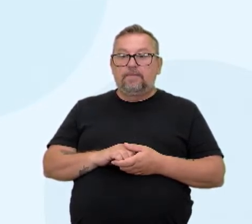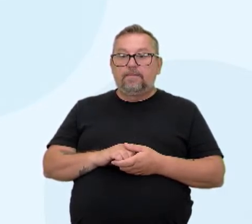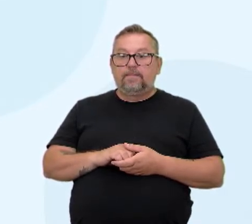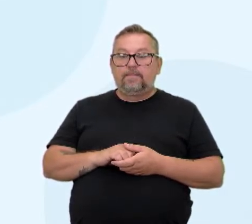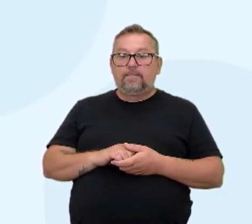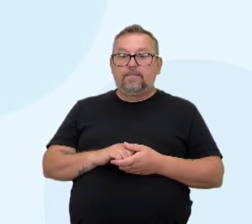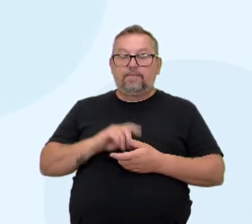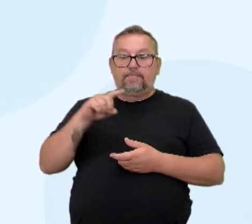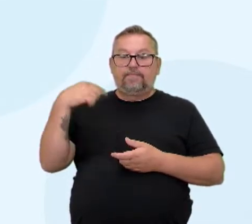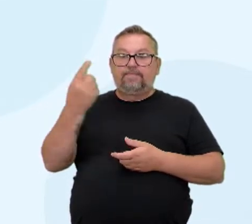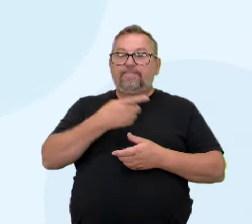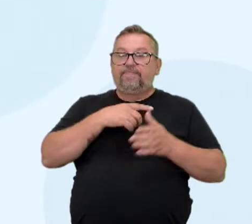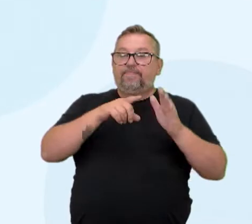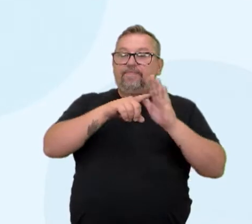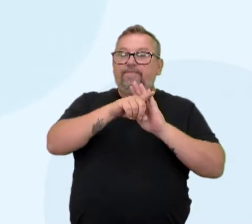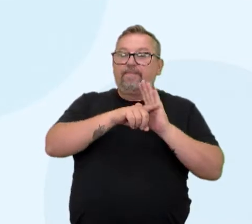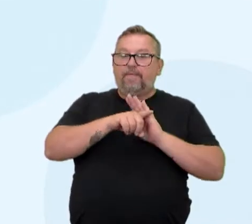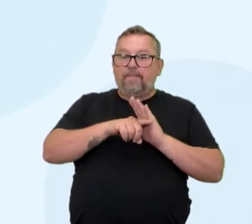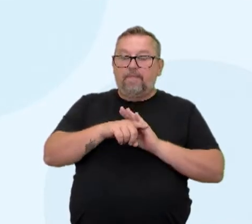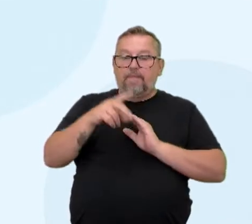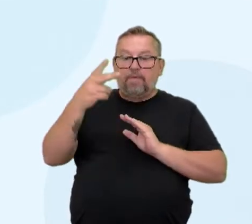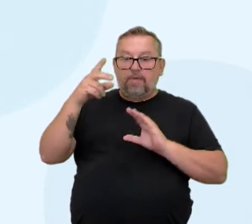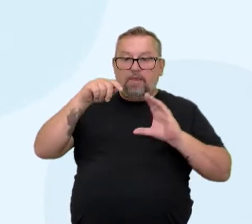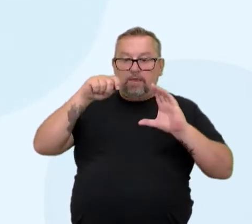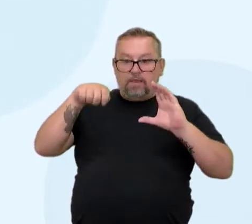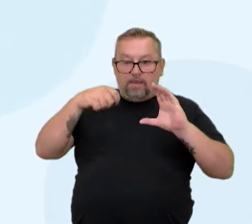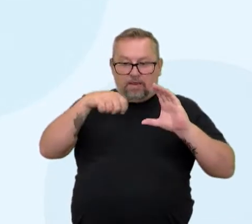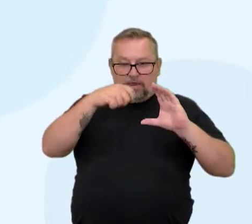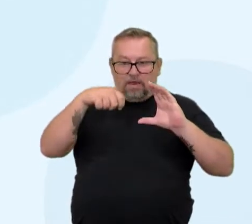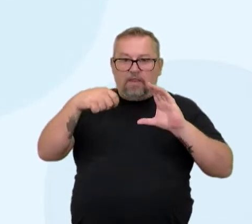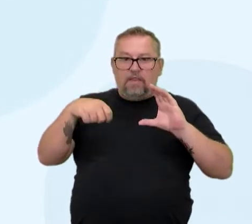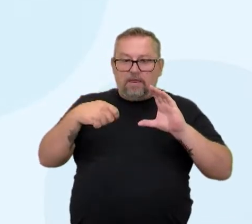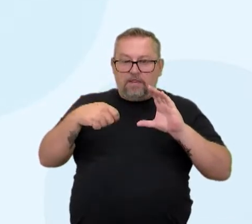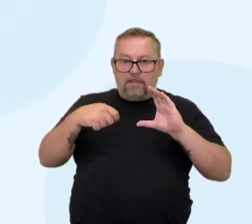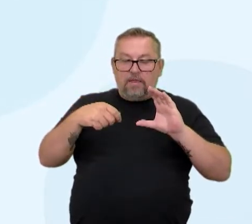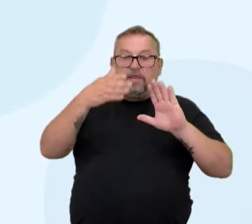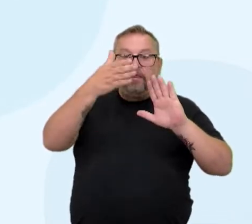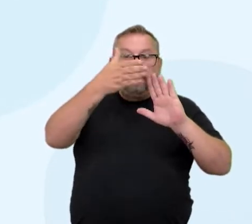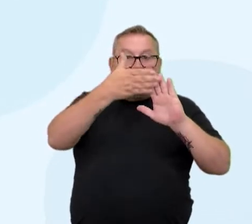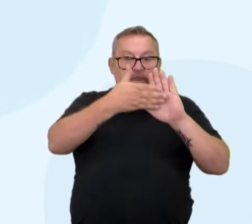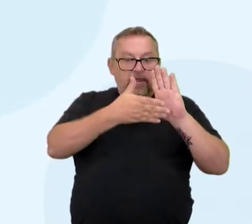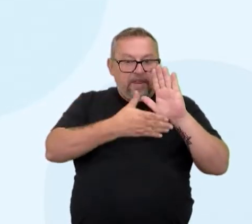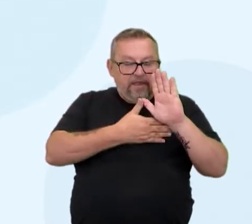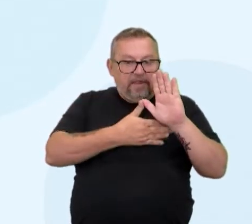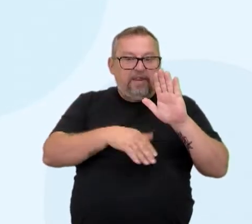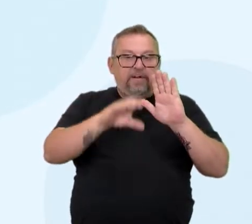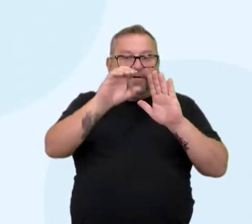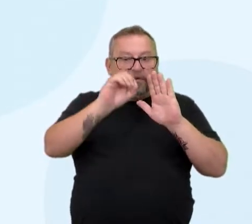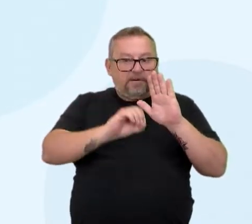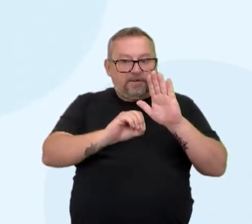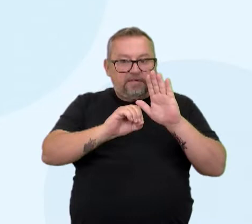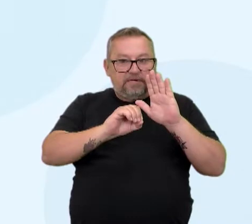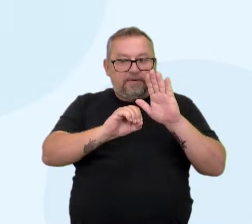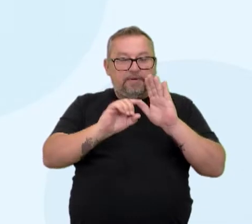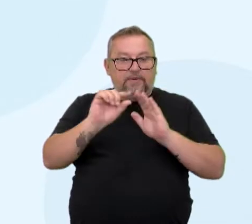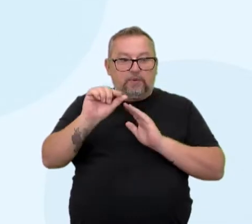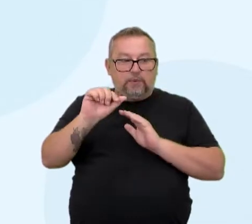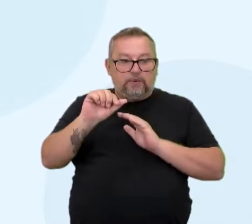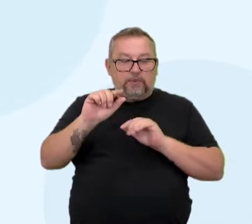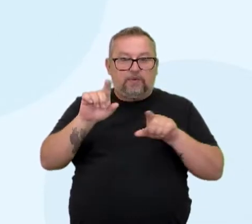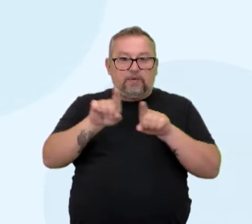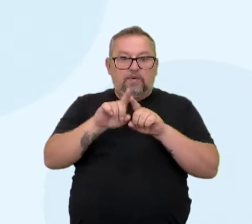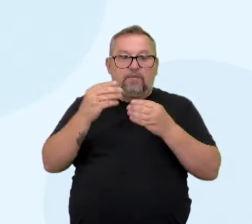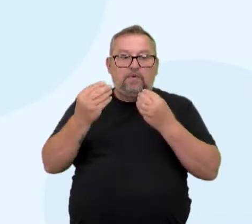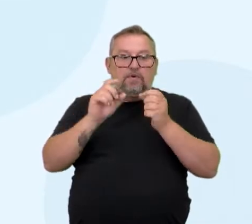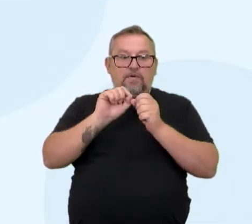Então, a nossa pesquisa é pesquisar 2 vídeos na internet sobre planejamento e orçamento financeiro. E como que nós